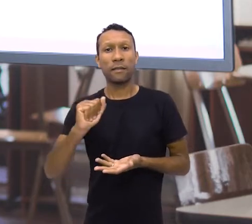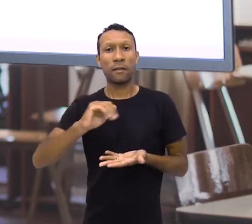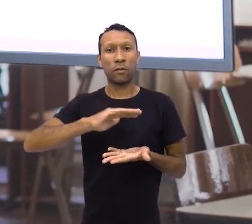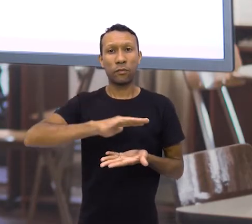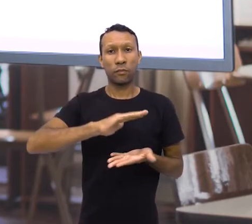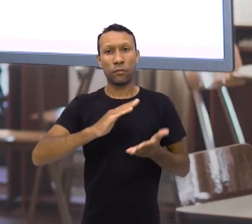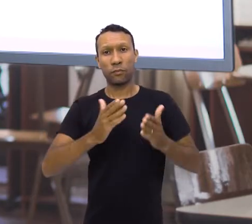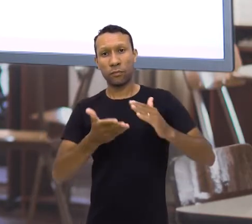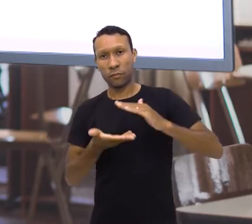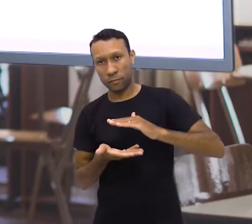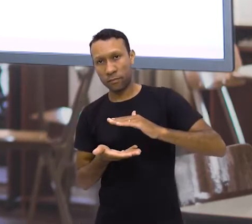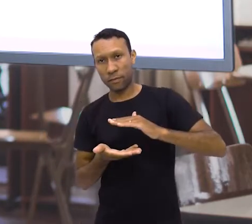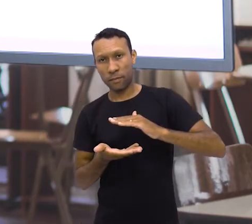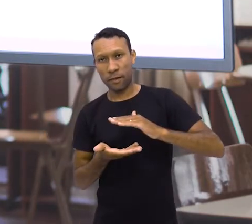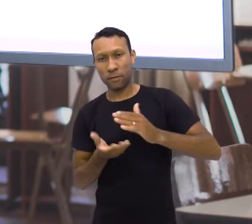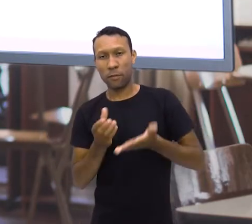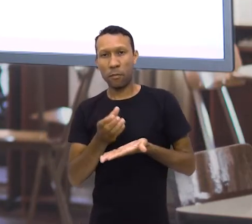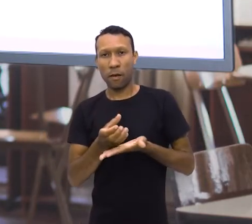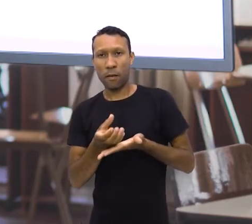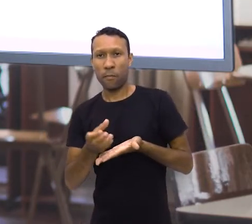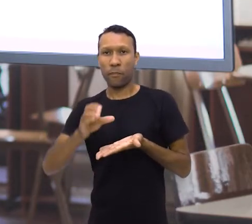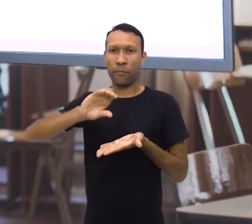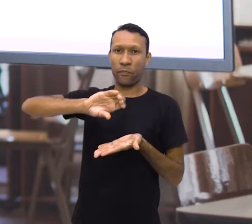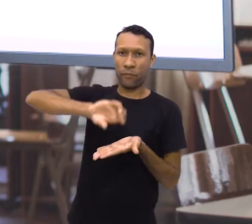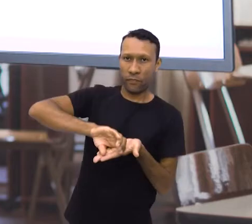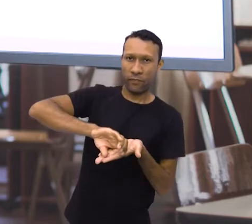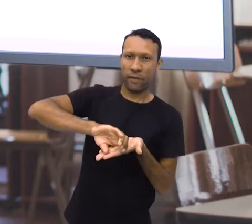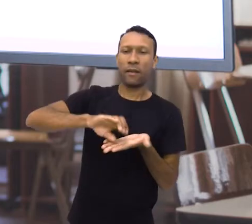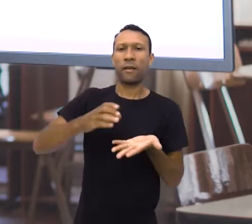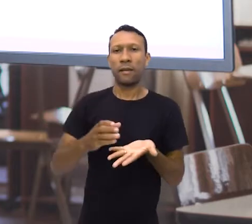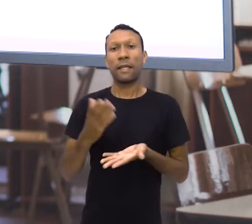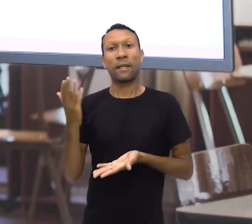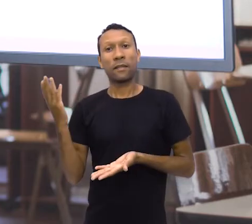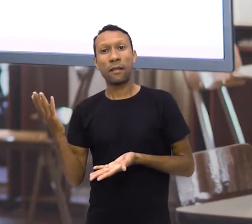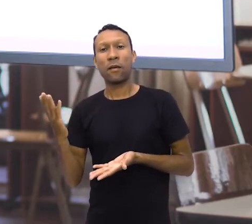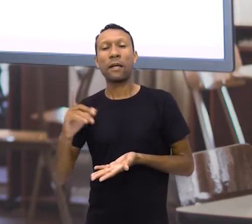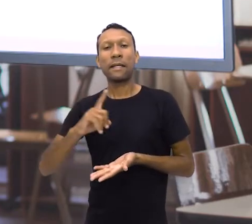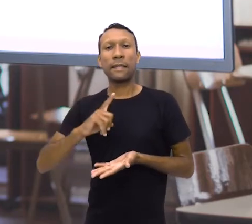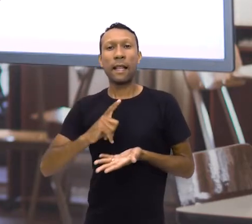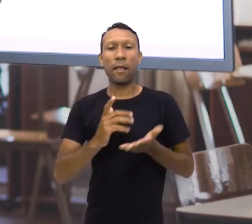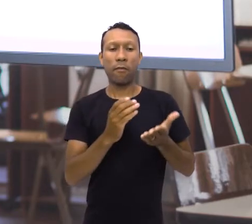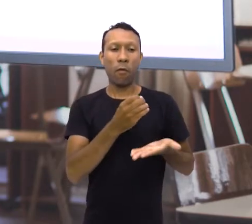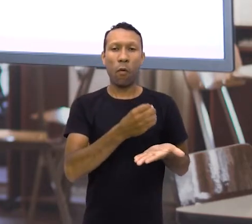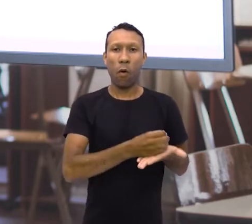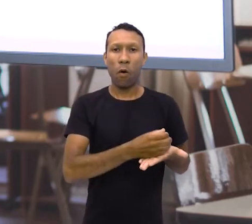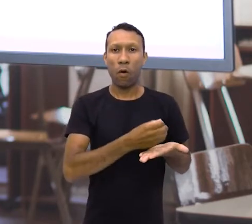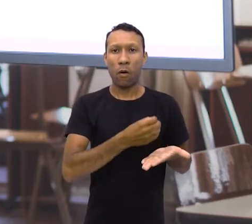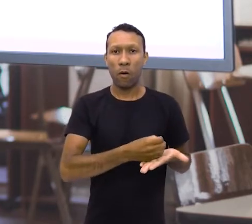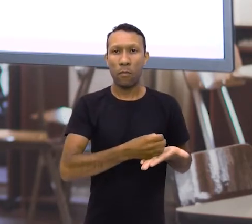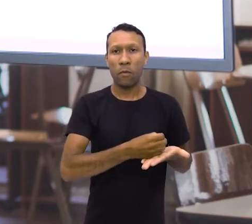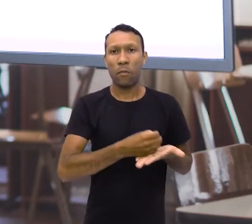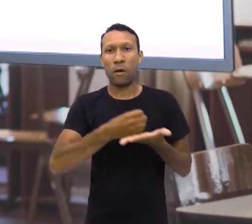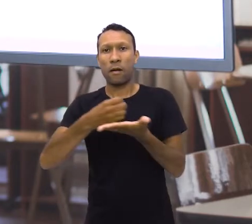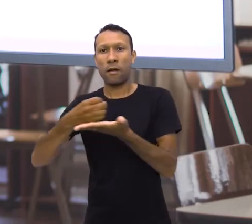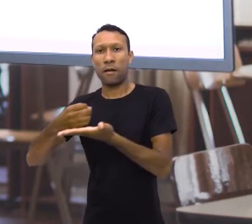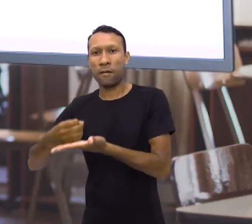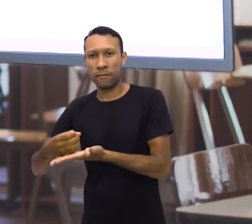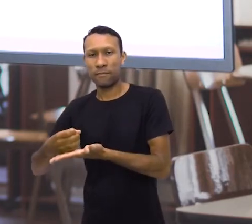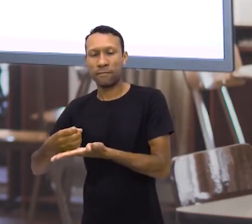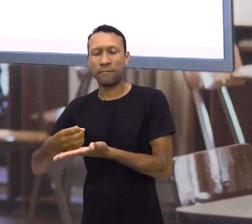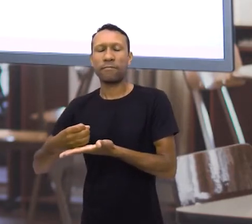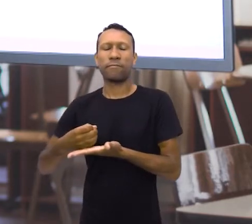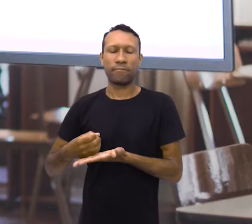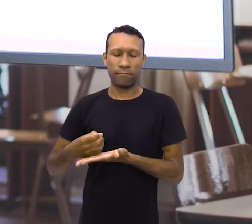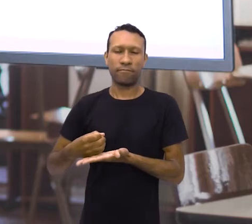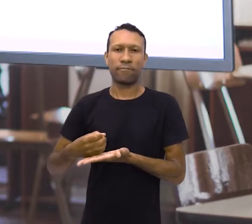pé, foi voltada de cabeça para baixo. E aqui, translação, houve um deslocamento dessa imagem. A imagem inicial está